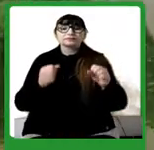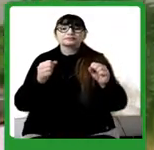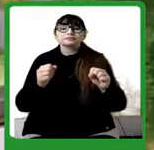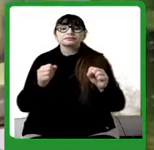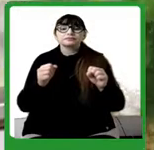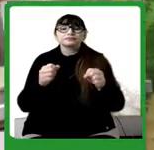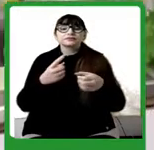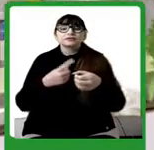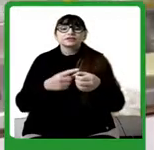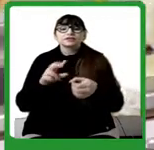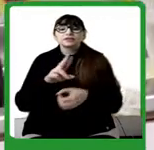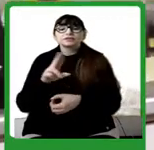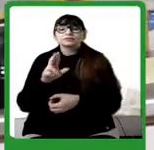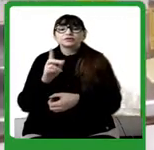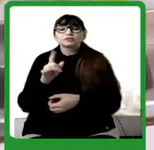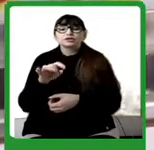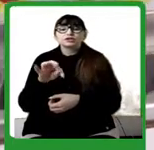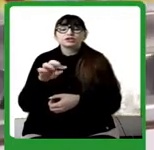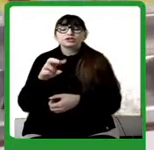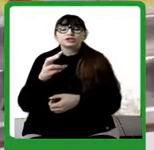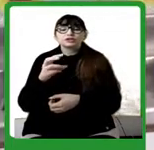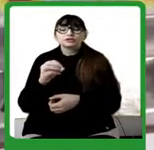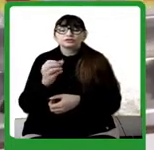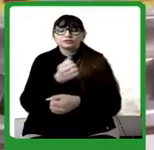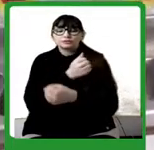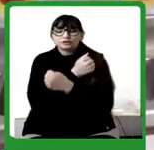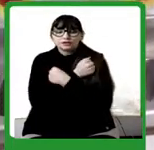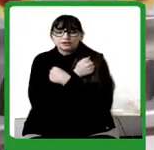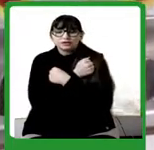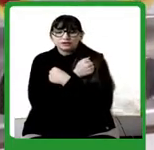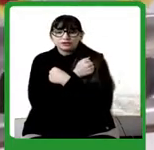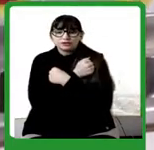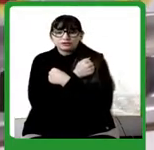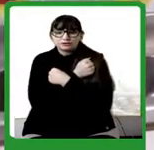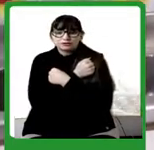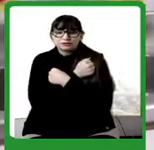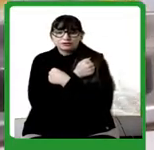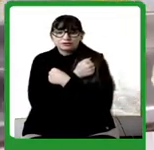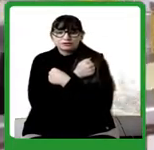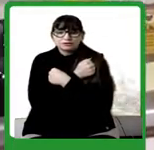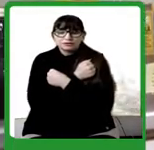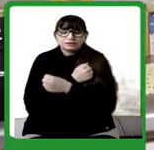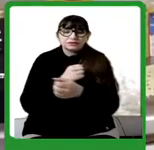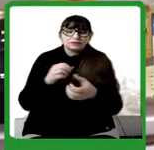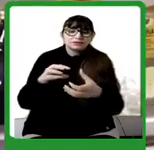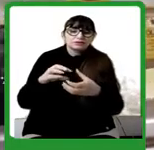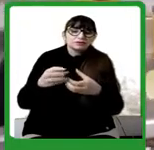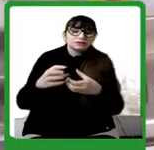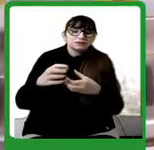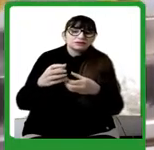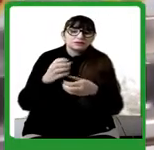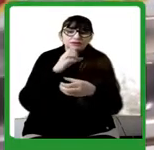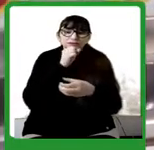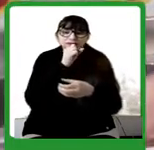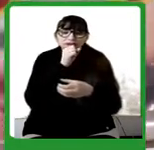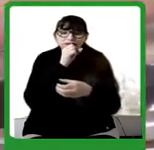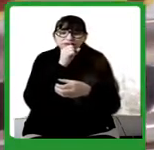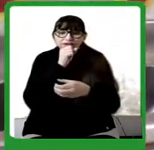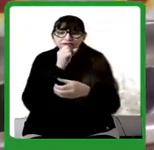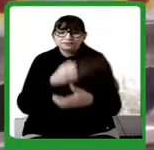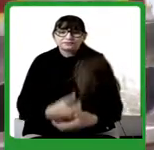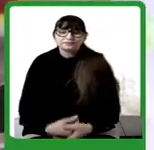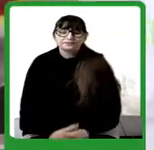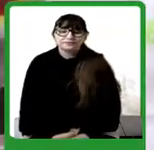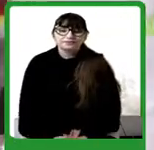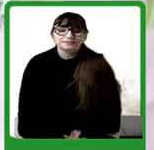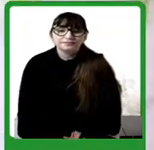Alô, Palmitinho. Abraço de Xaxim, boa noite. Cadê as cascas de laranja? Não, é, todo... Vamos, vem, tu quer me dar